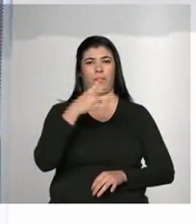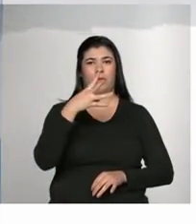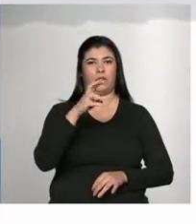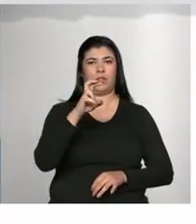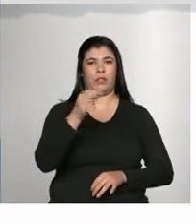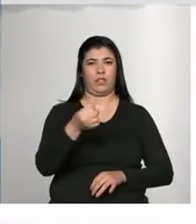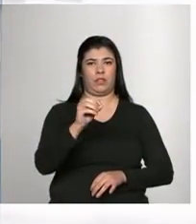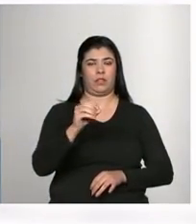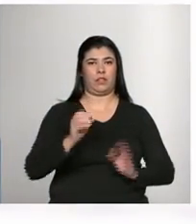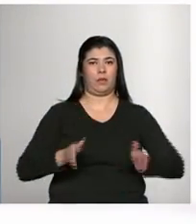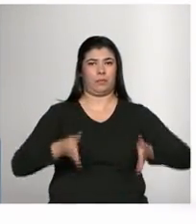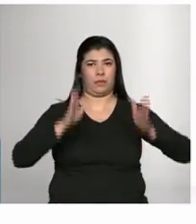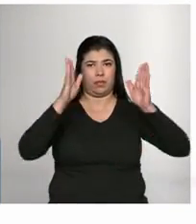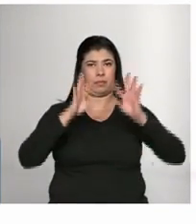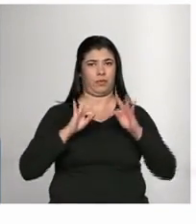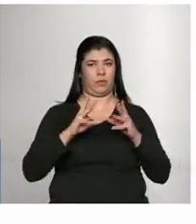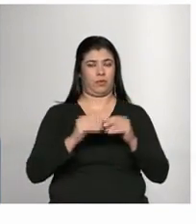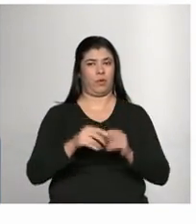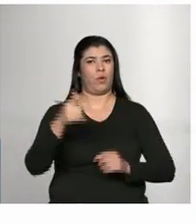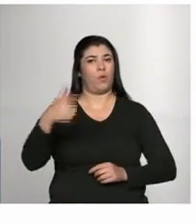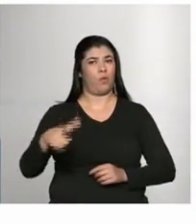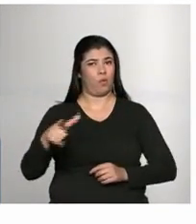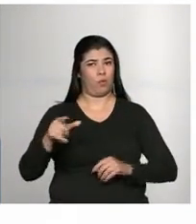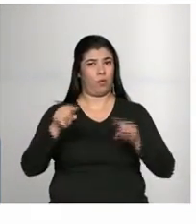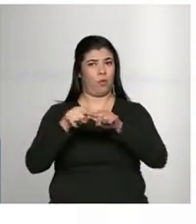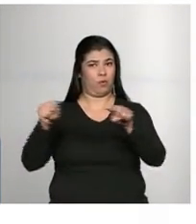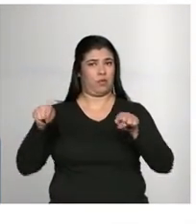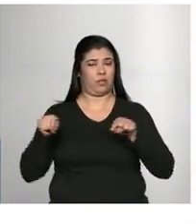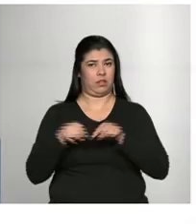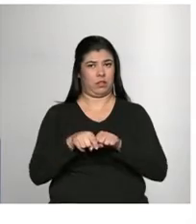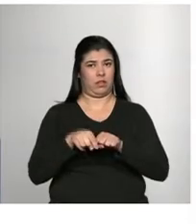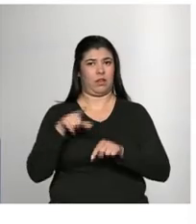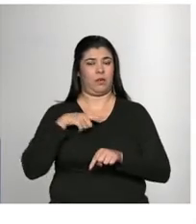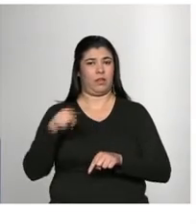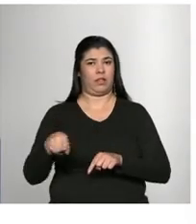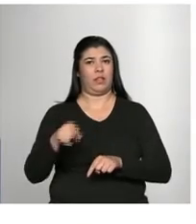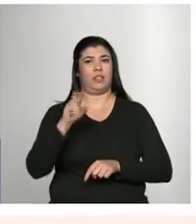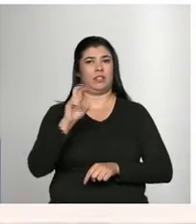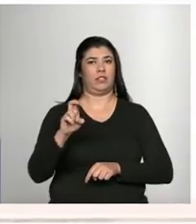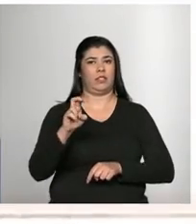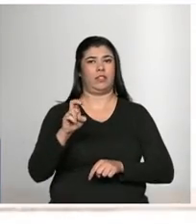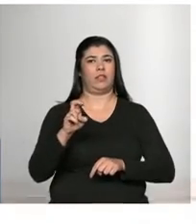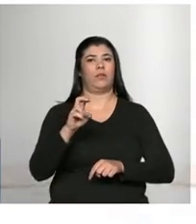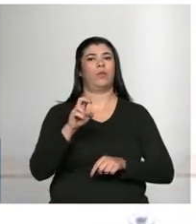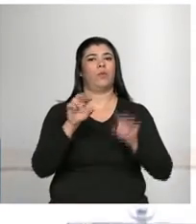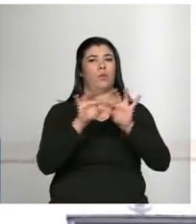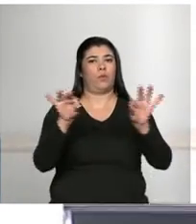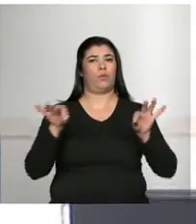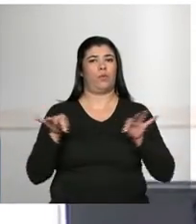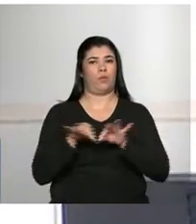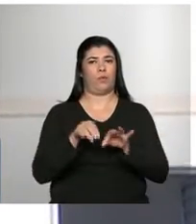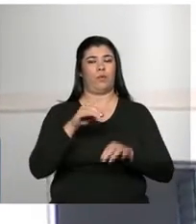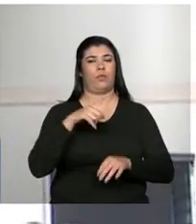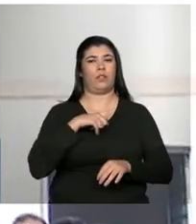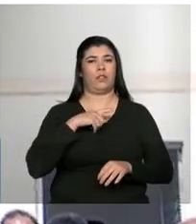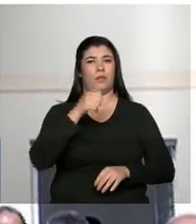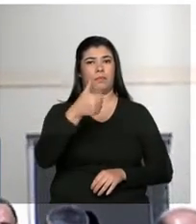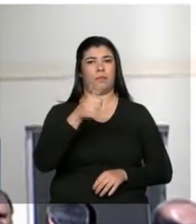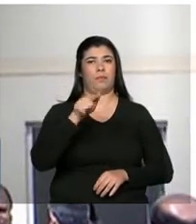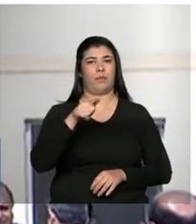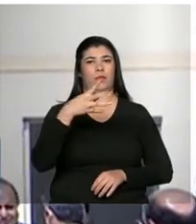total já o residencial carlos marighella com é composto por cinco condomínios e possui